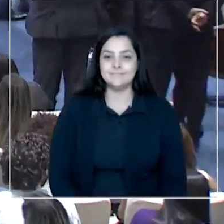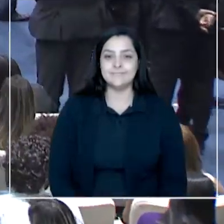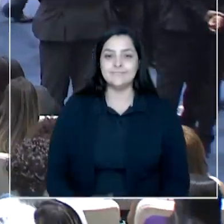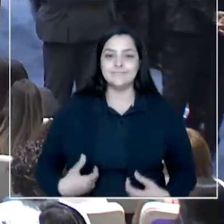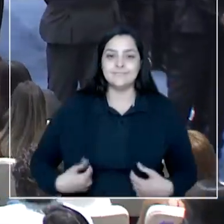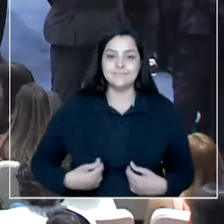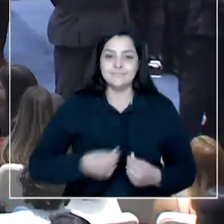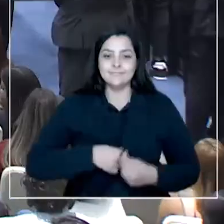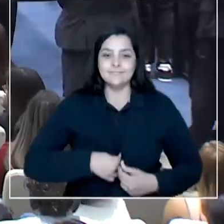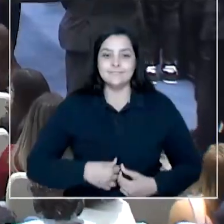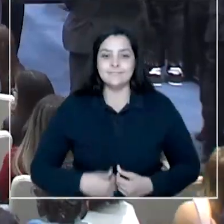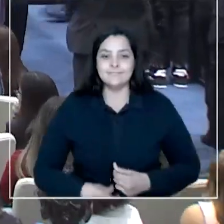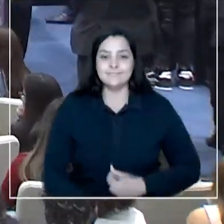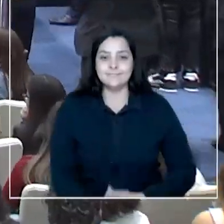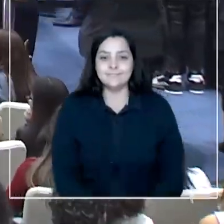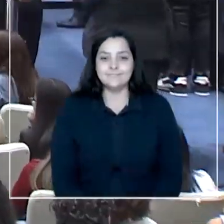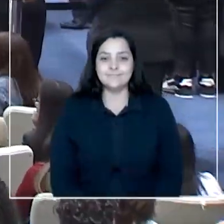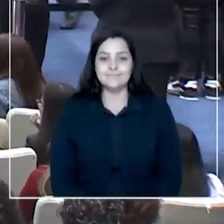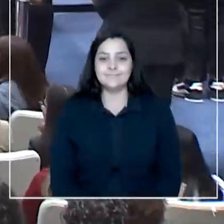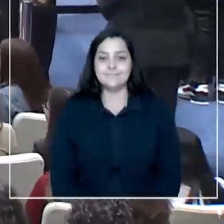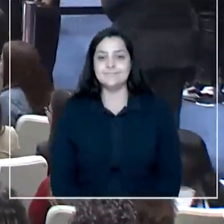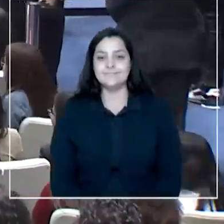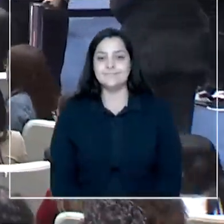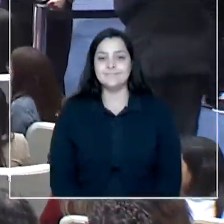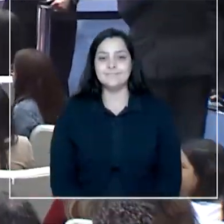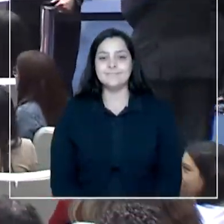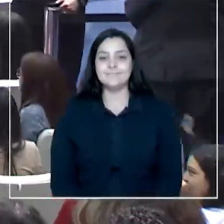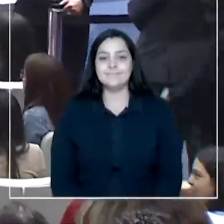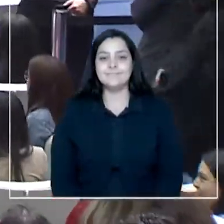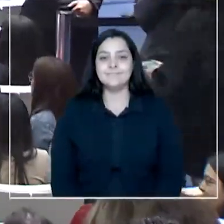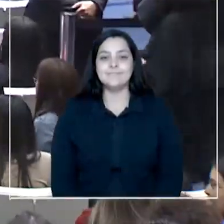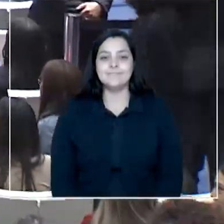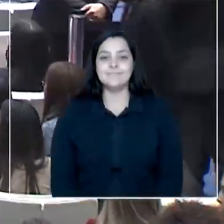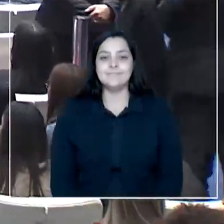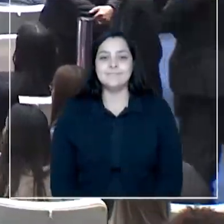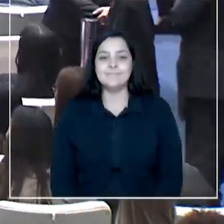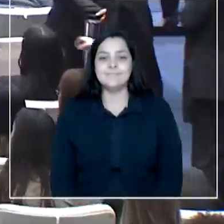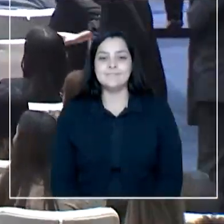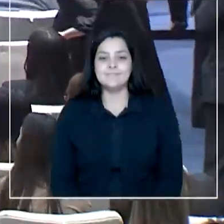O celular na mão, já ligado na câmera. Já tá ligado.